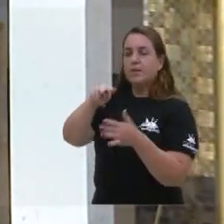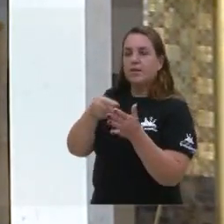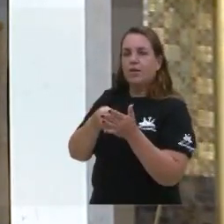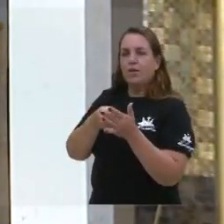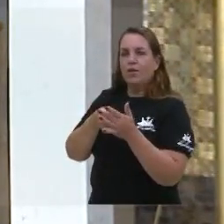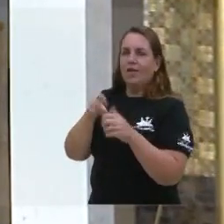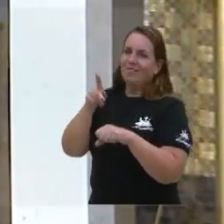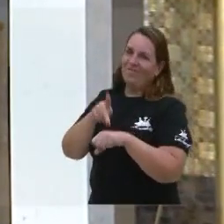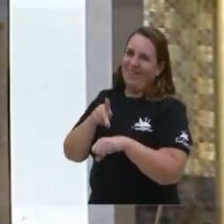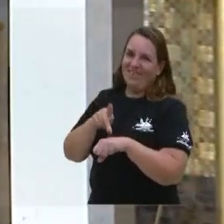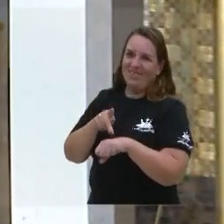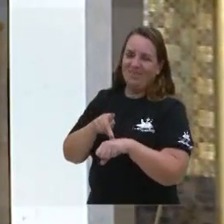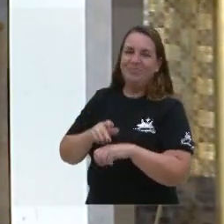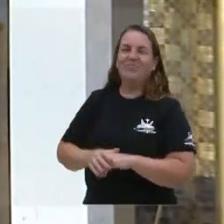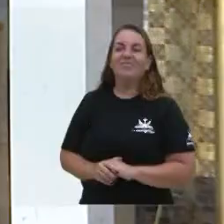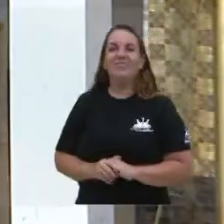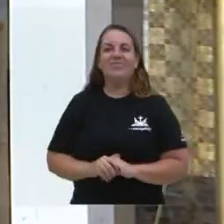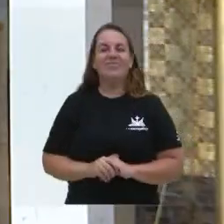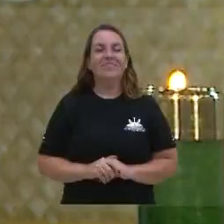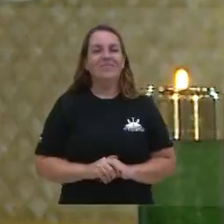dizer pedra.